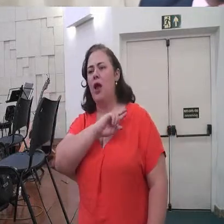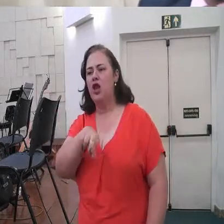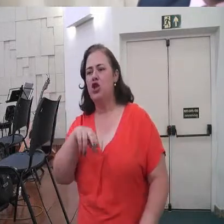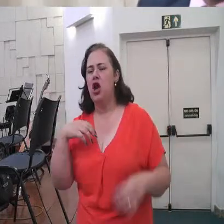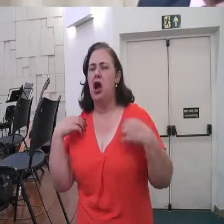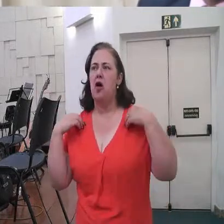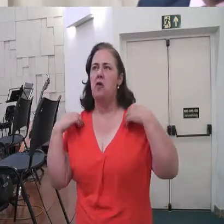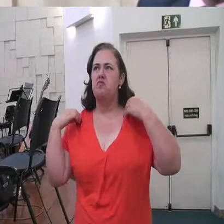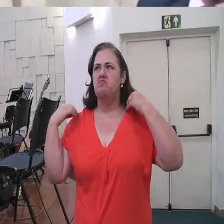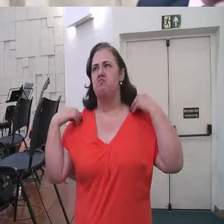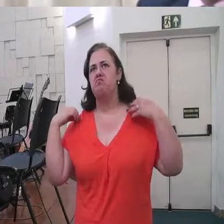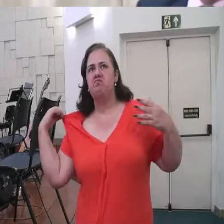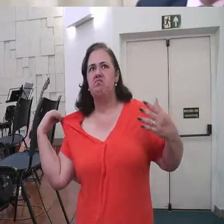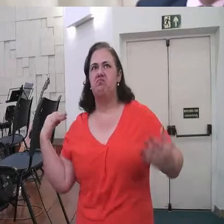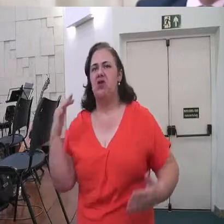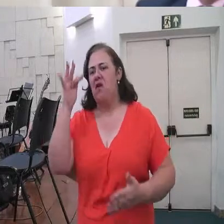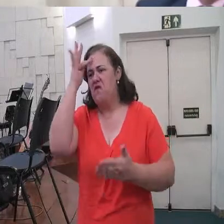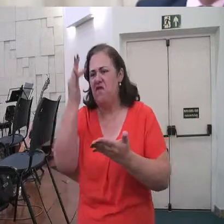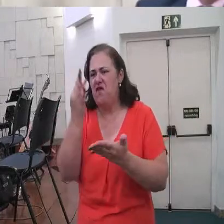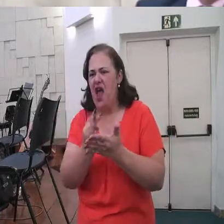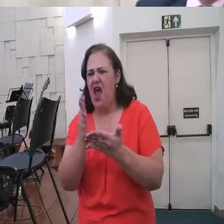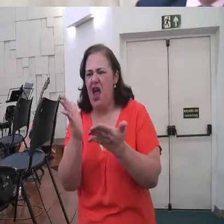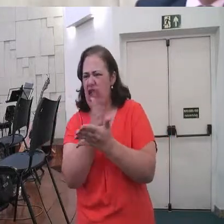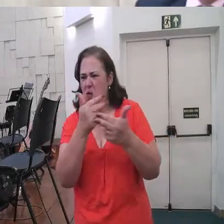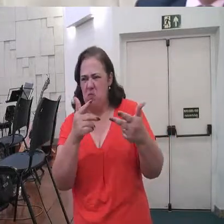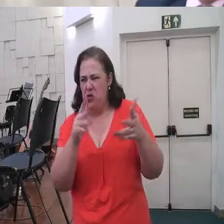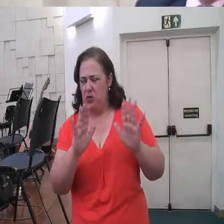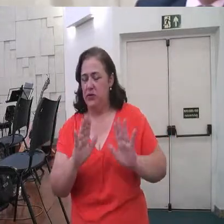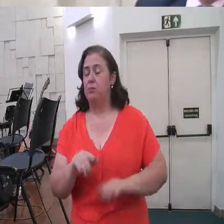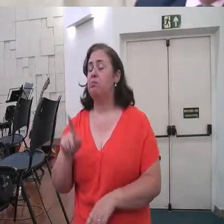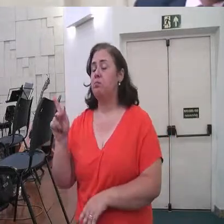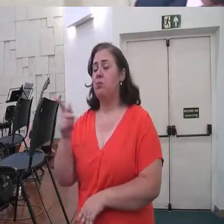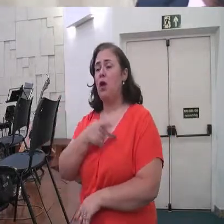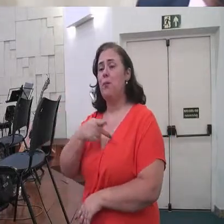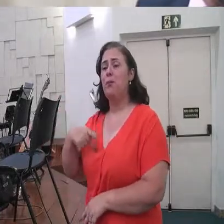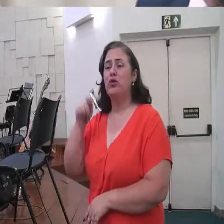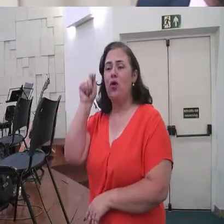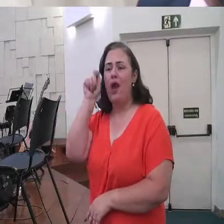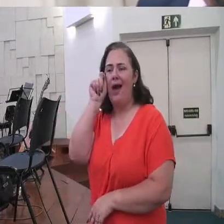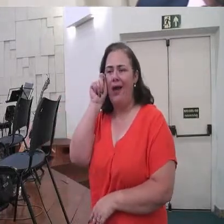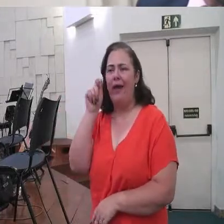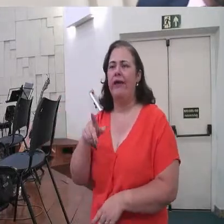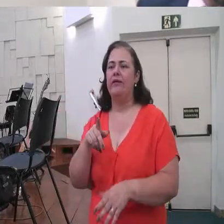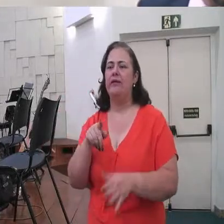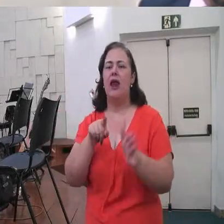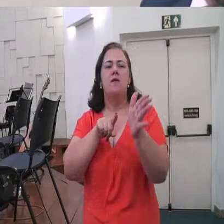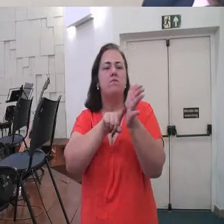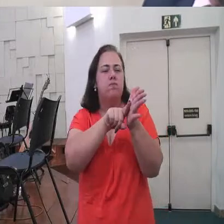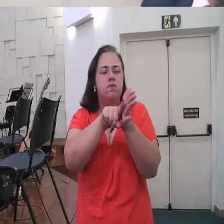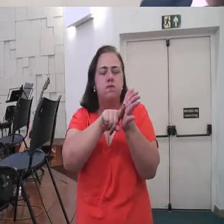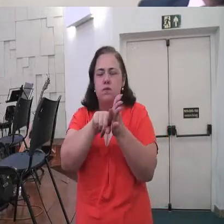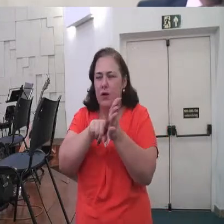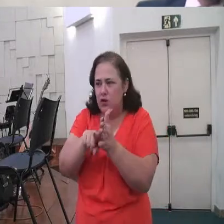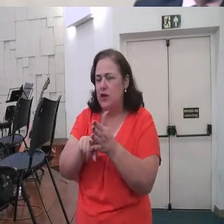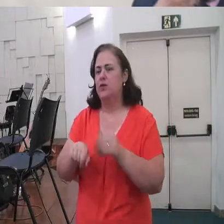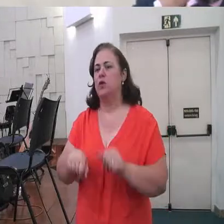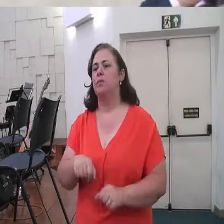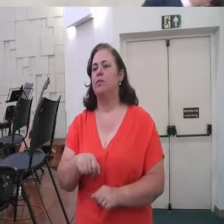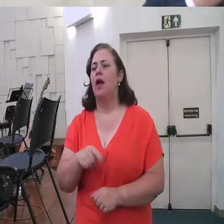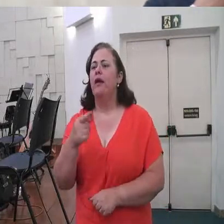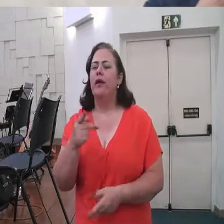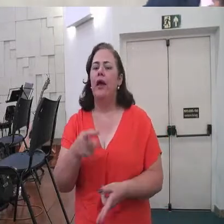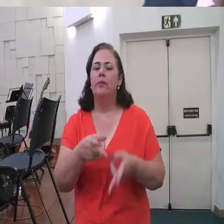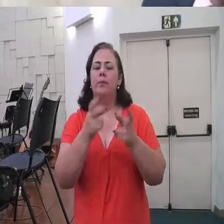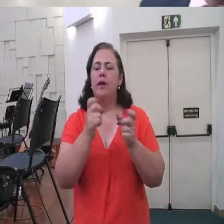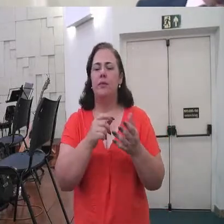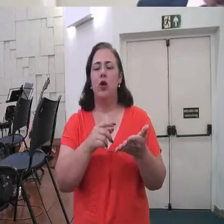fé. Eu levantei alguns dados e eu gostaria de apresentar para vocês, não é? Que hoje a questão